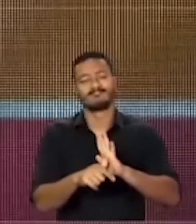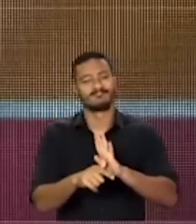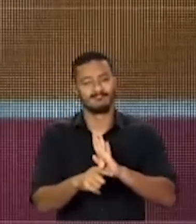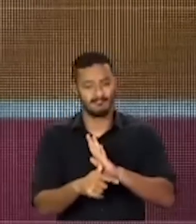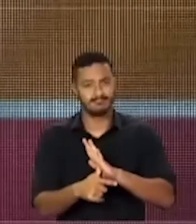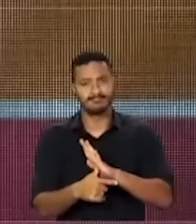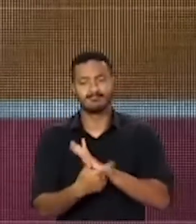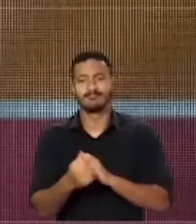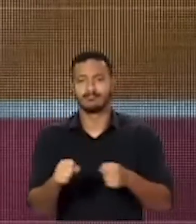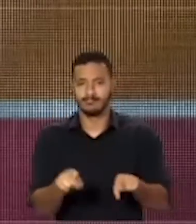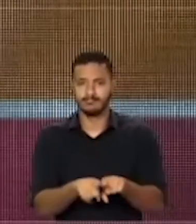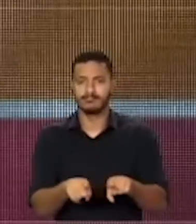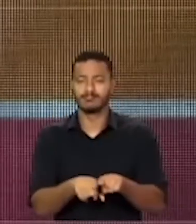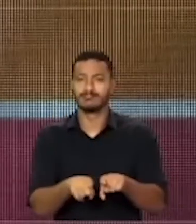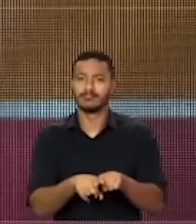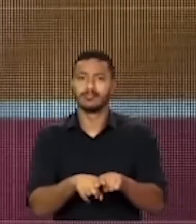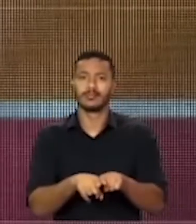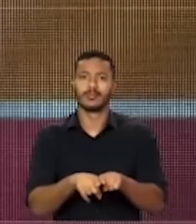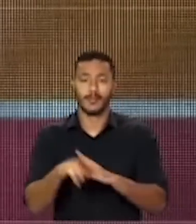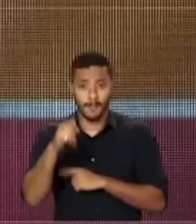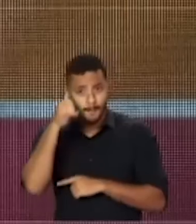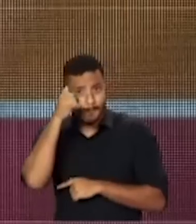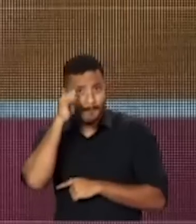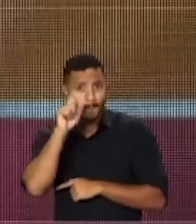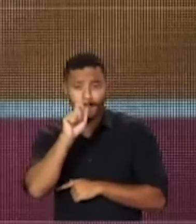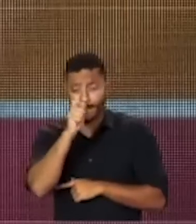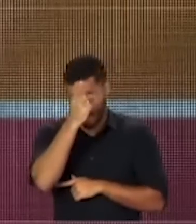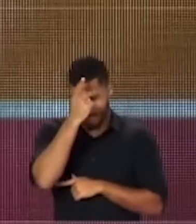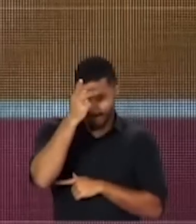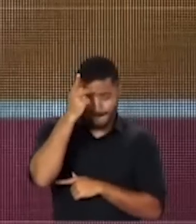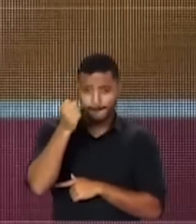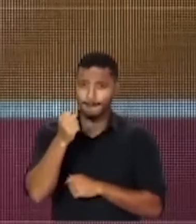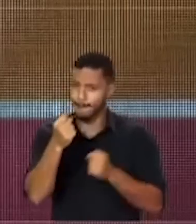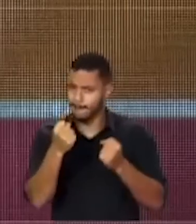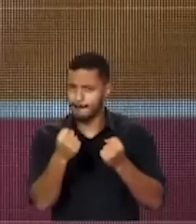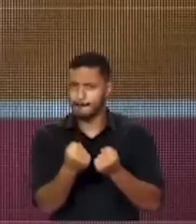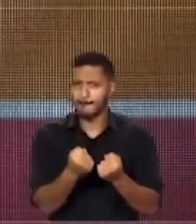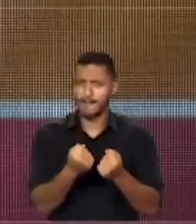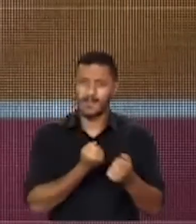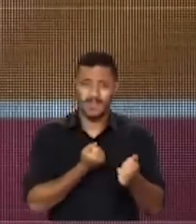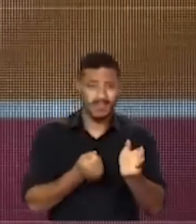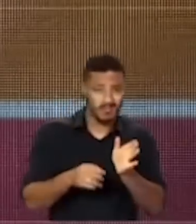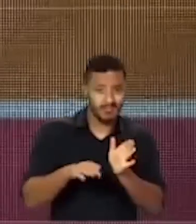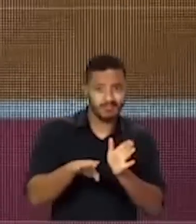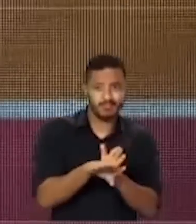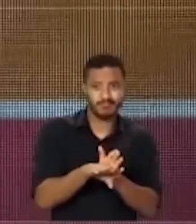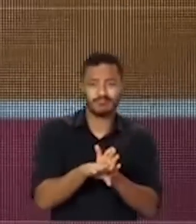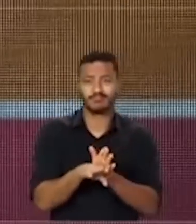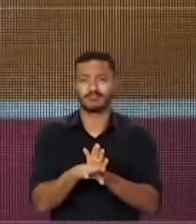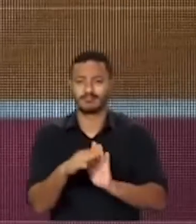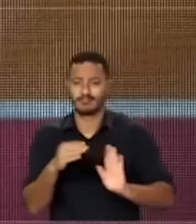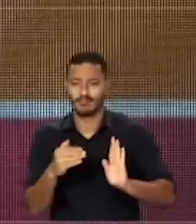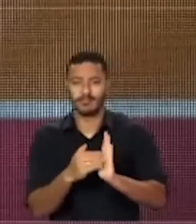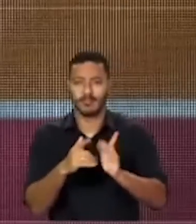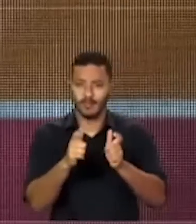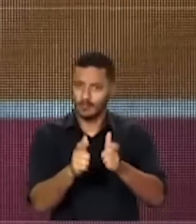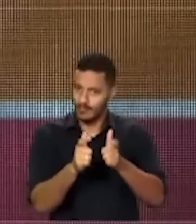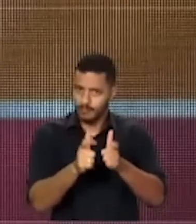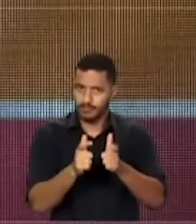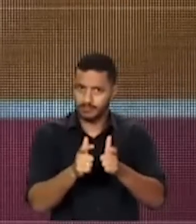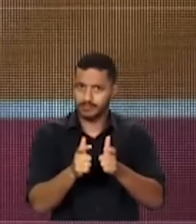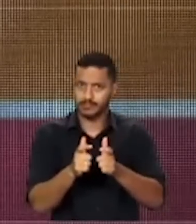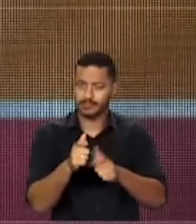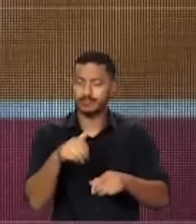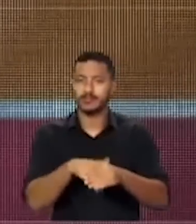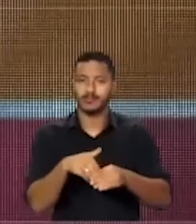ou principalmente evitar que esses eleitores pudessem chegar até o local